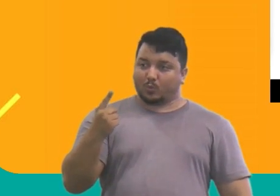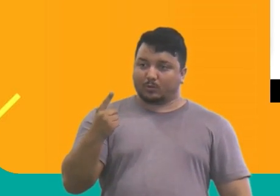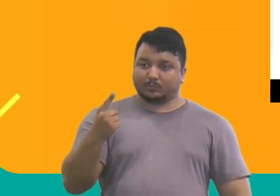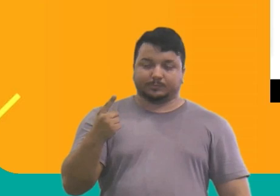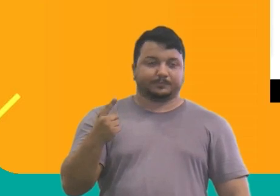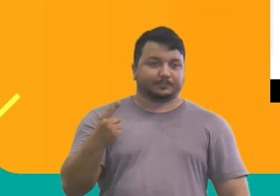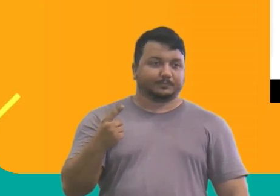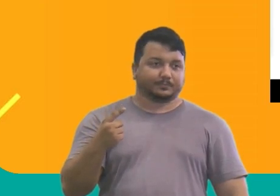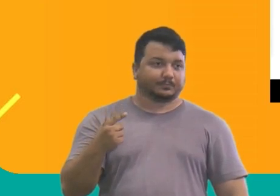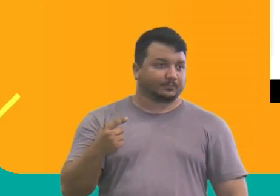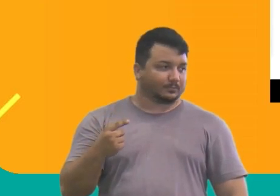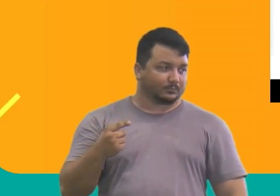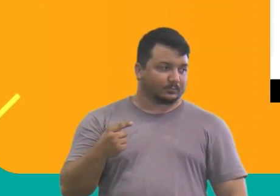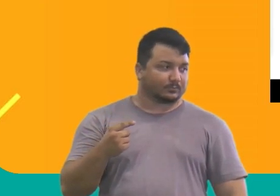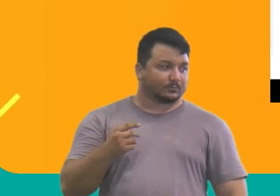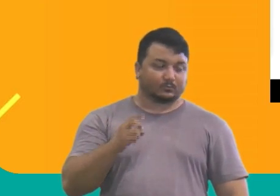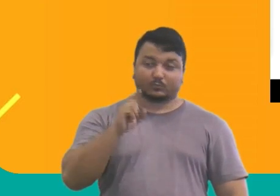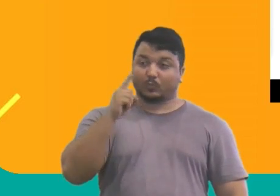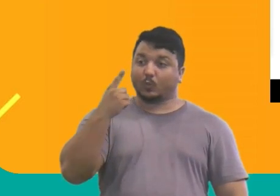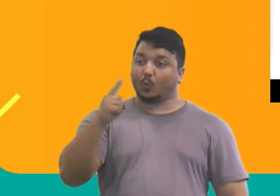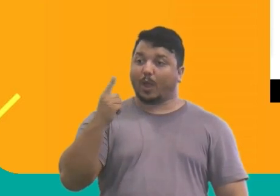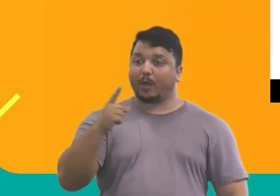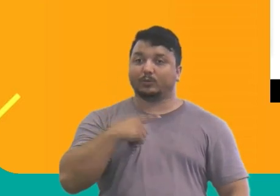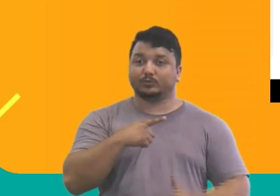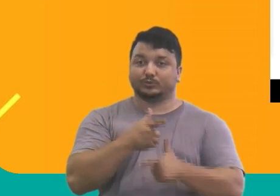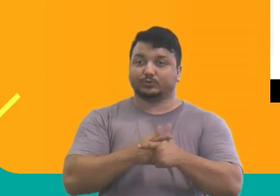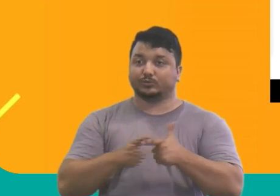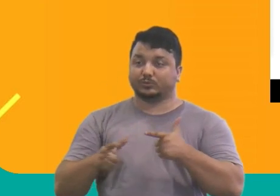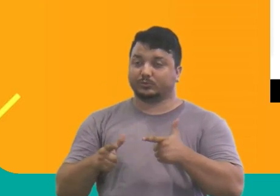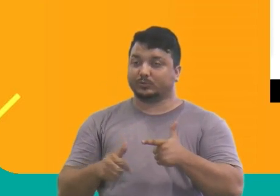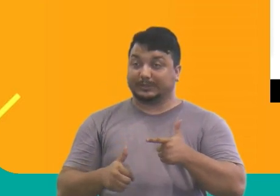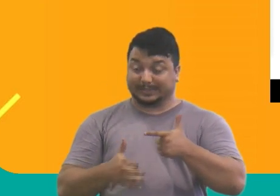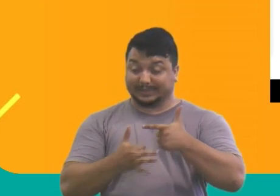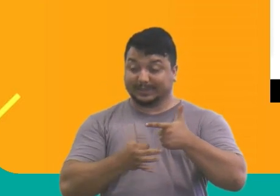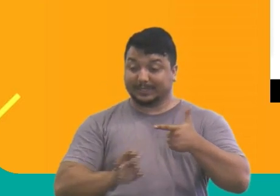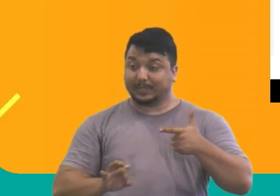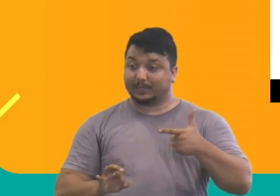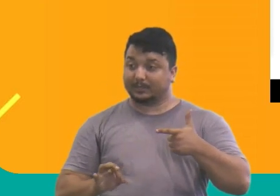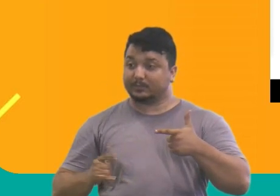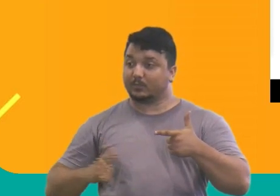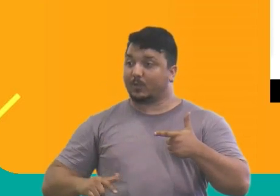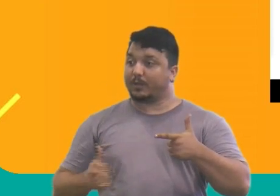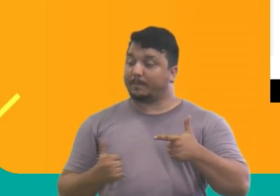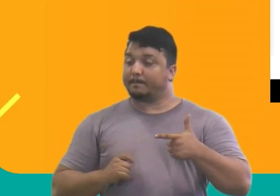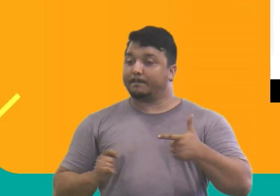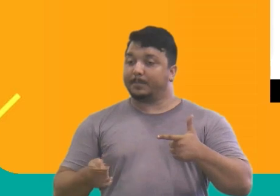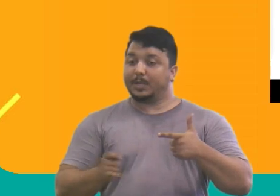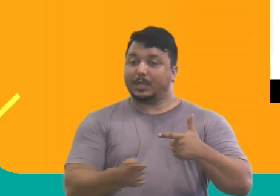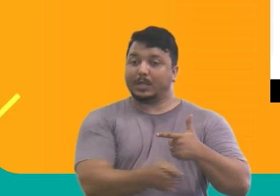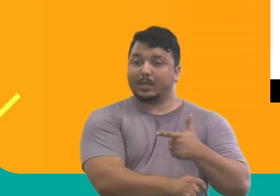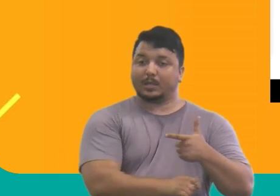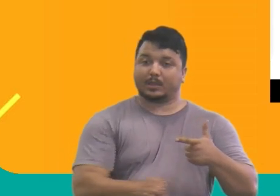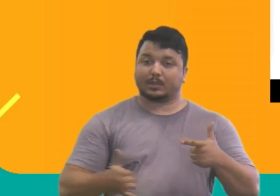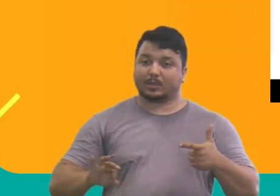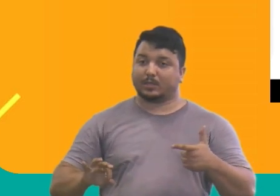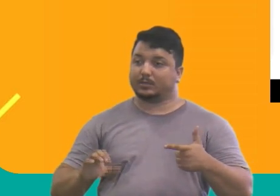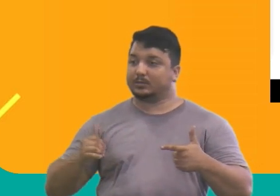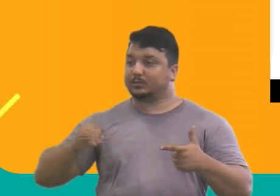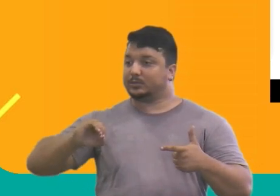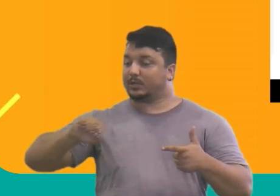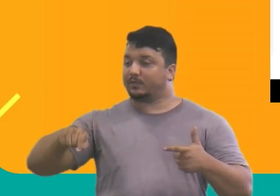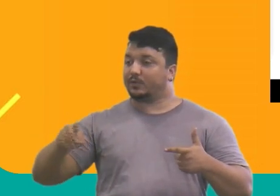real. 1 real dividido para 10 lisos pagarem é